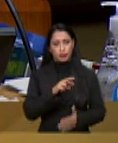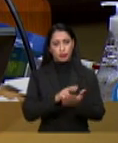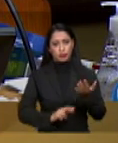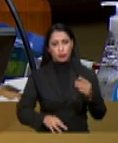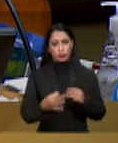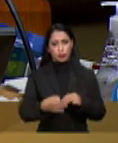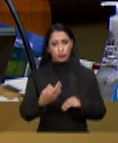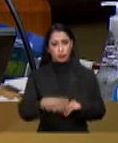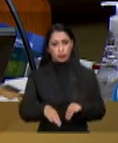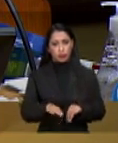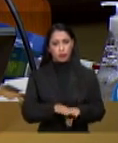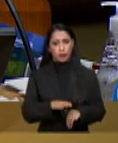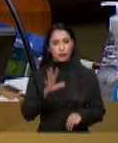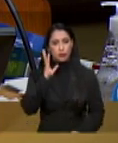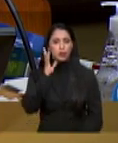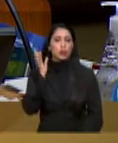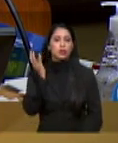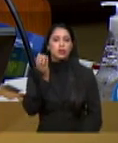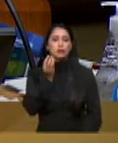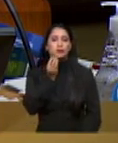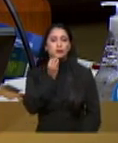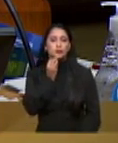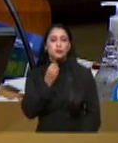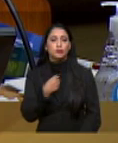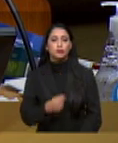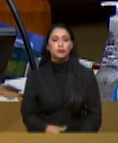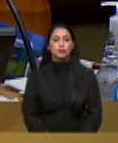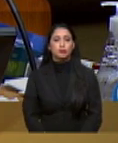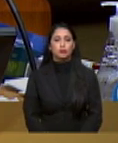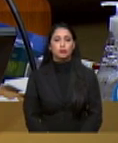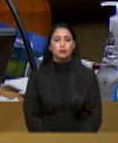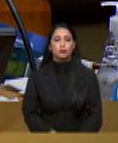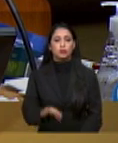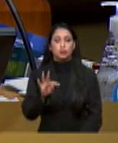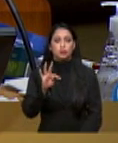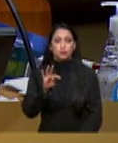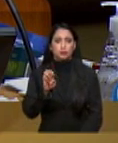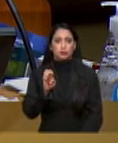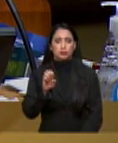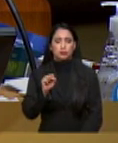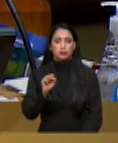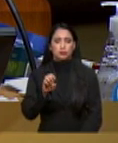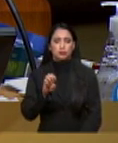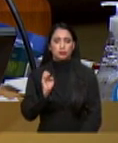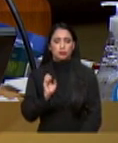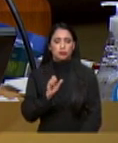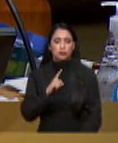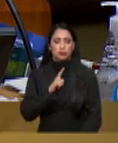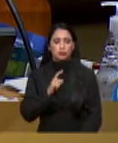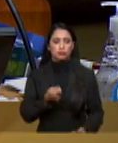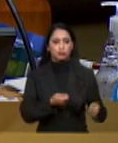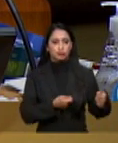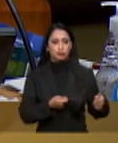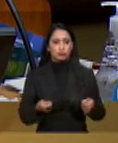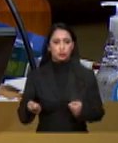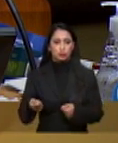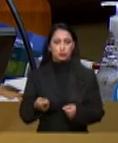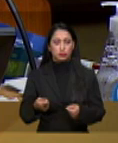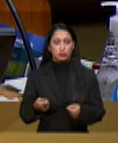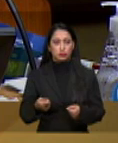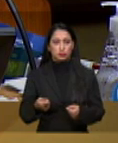STF julgação sobre se é possível representação fiscal para fins penais nos crimes contra a Previdência Social. Pelo